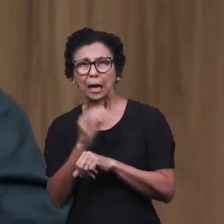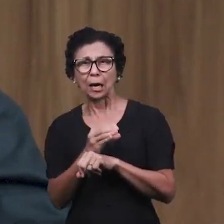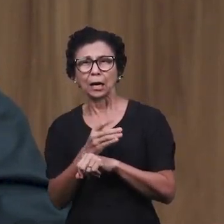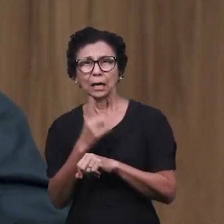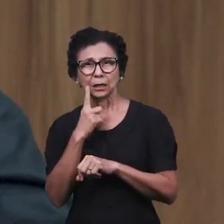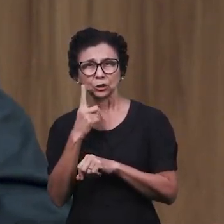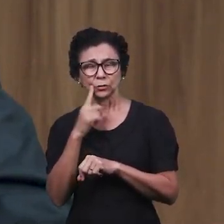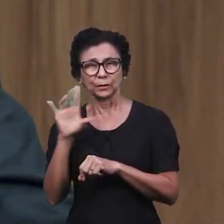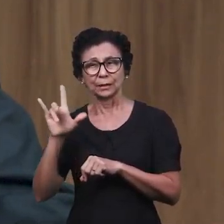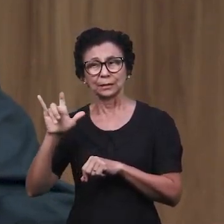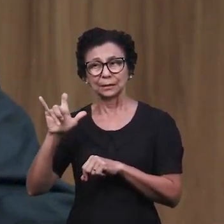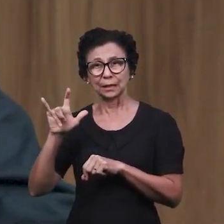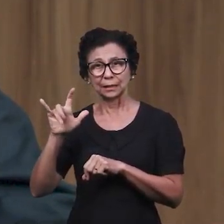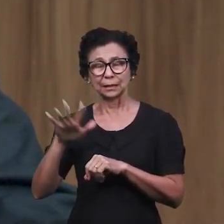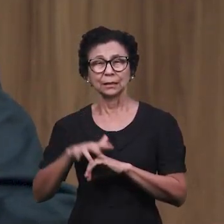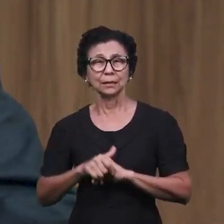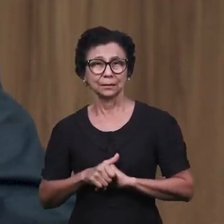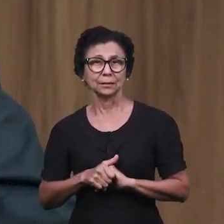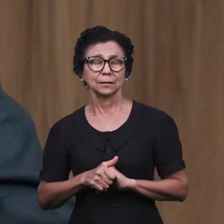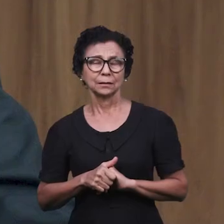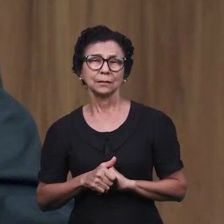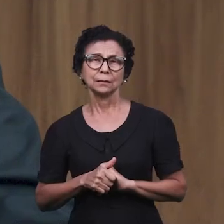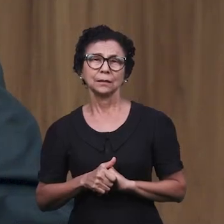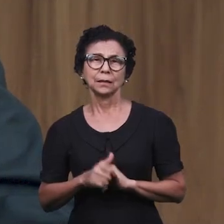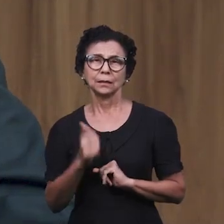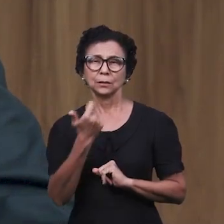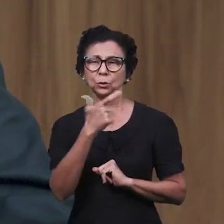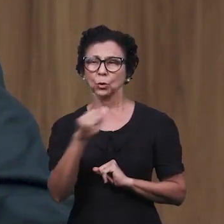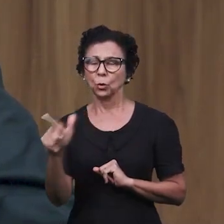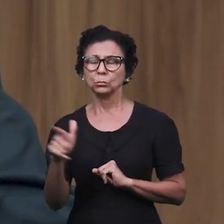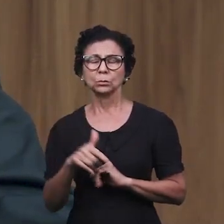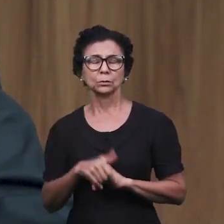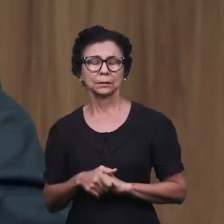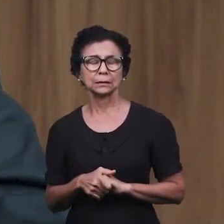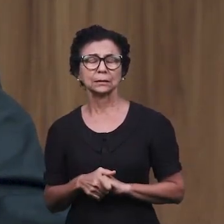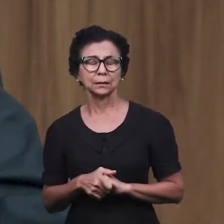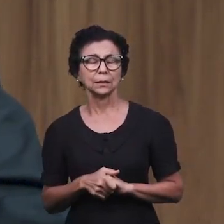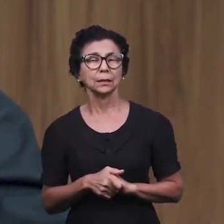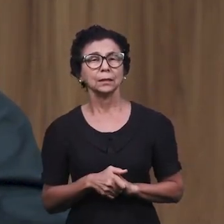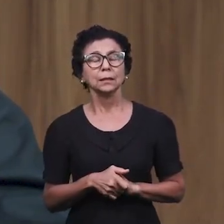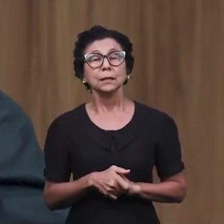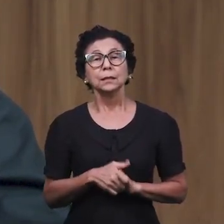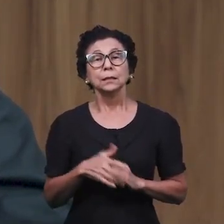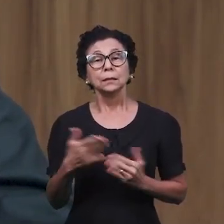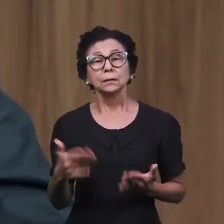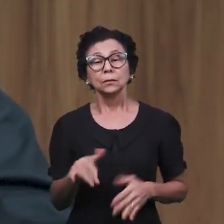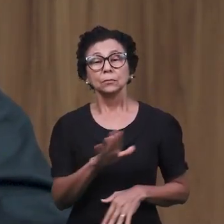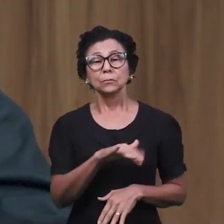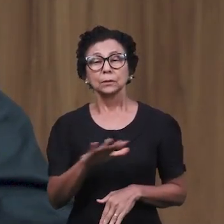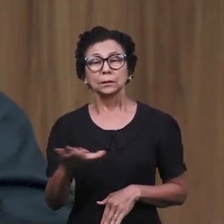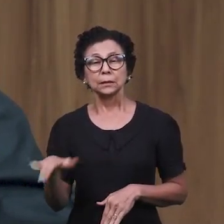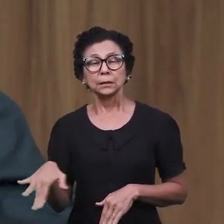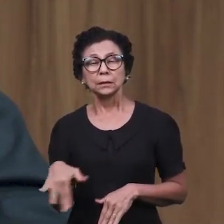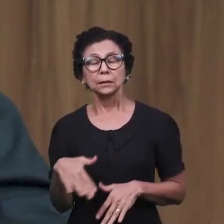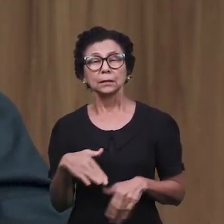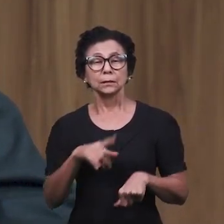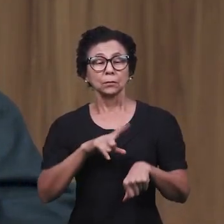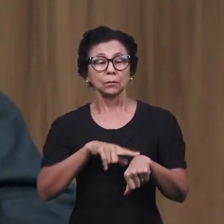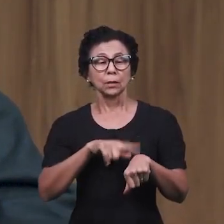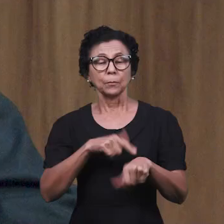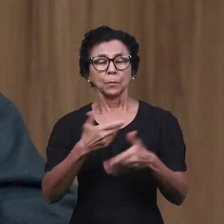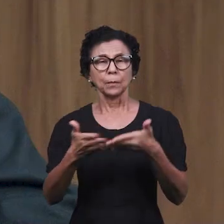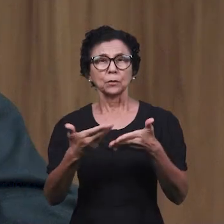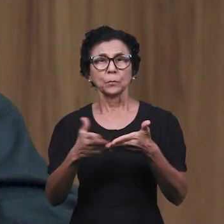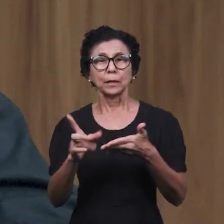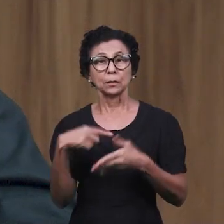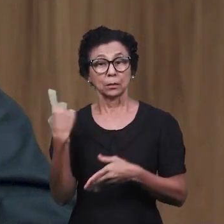Instagram, no TikTok, eles têm afetado diretamente a capacidade de foco e a memória de curto prazo das crianças, adolescentes e a